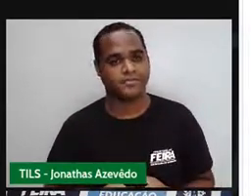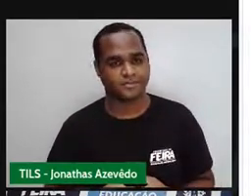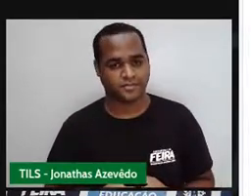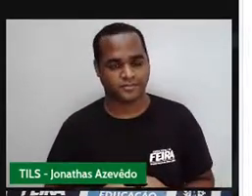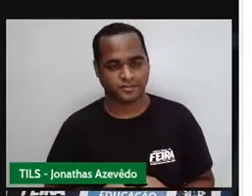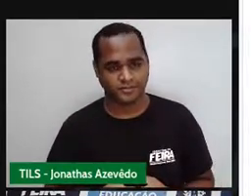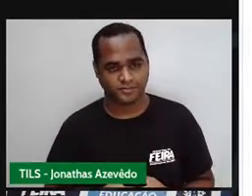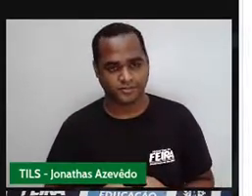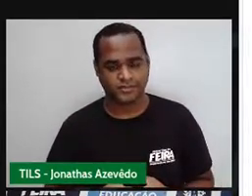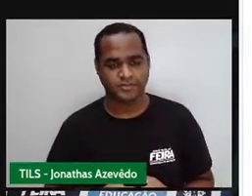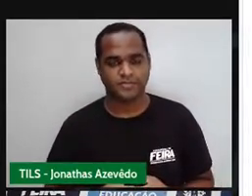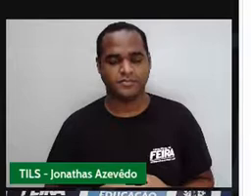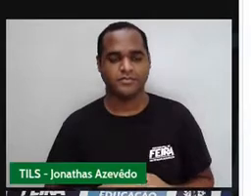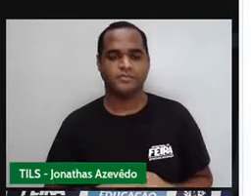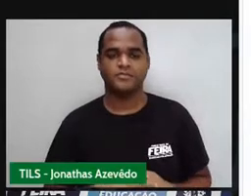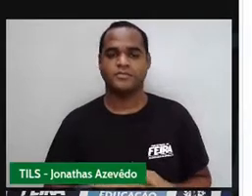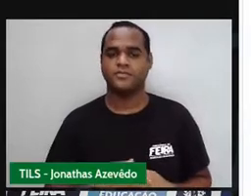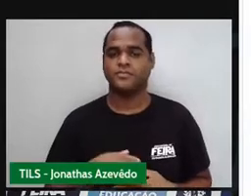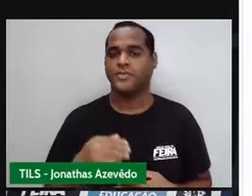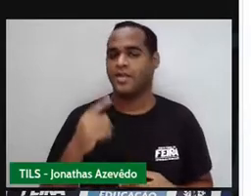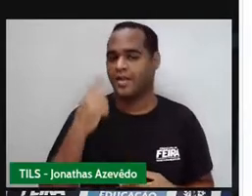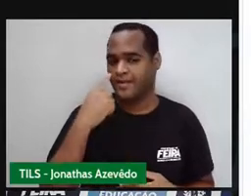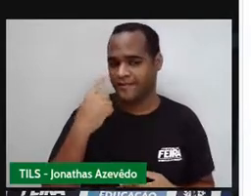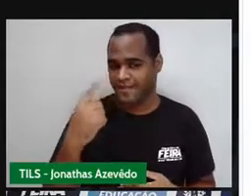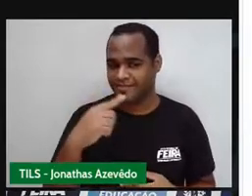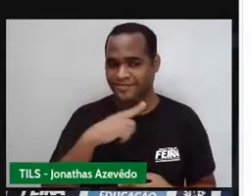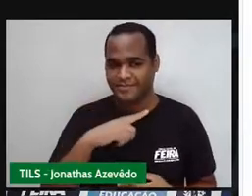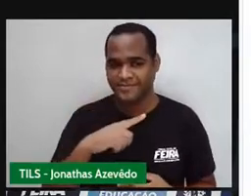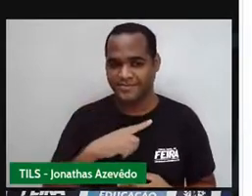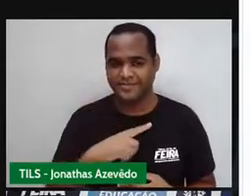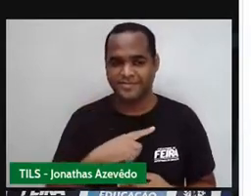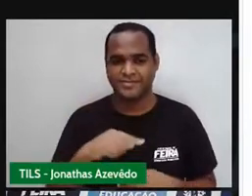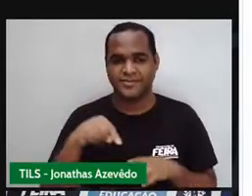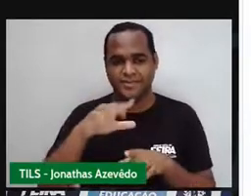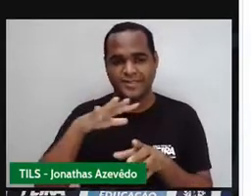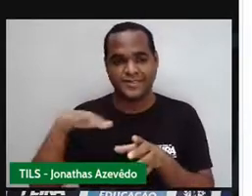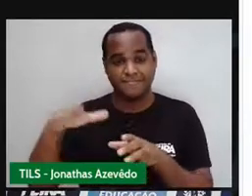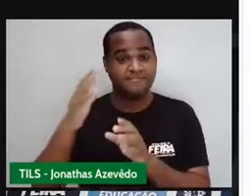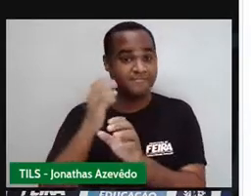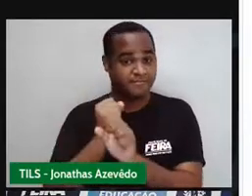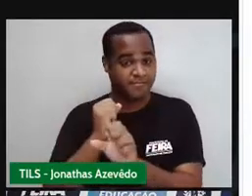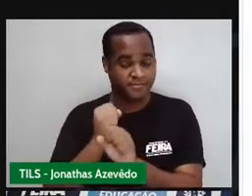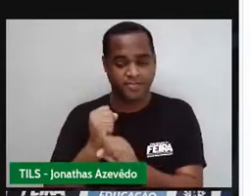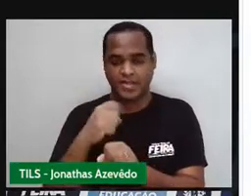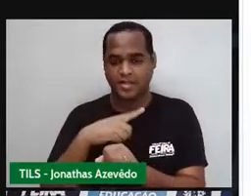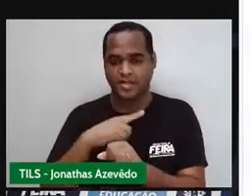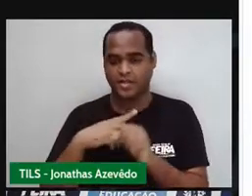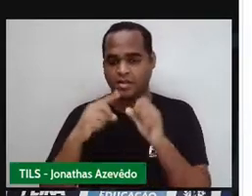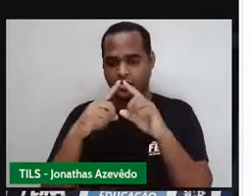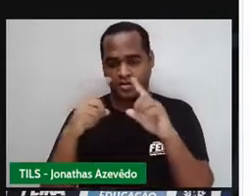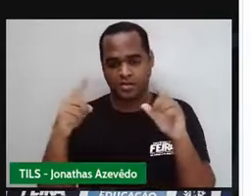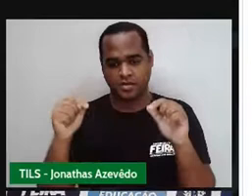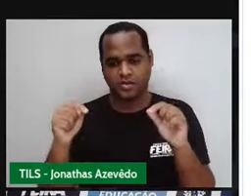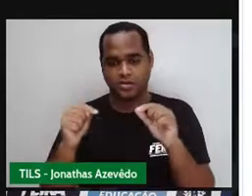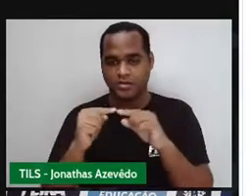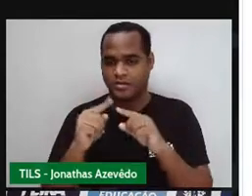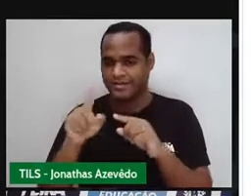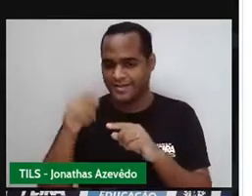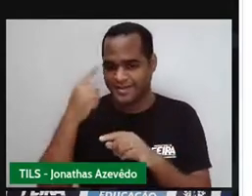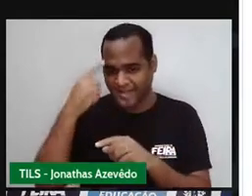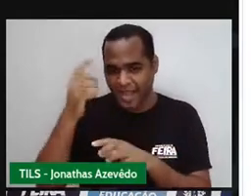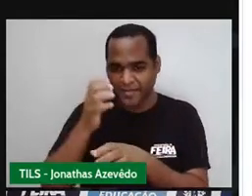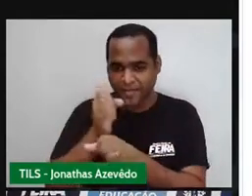e tem dois retângulos também dentro da sala a gente calcula a área dos dois retângulos junta